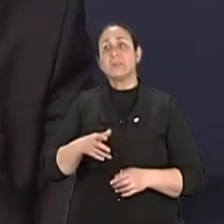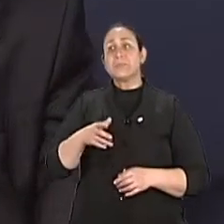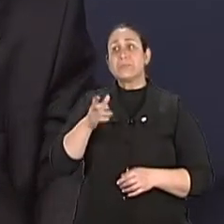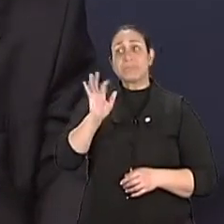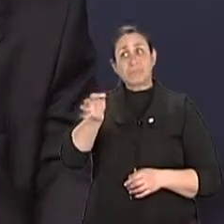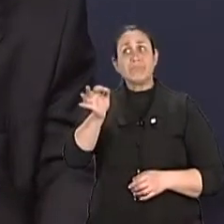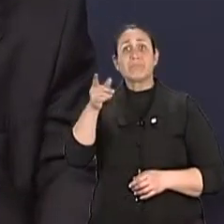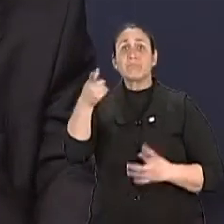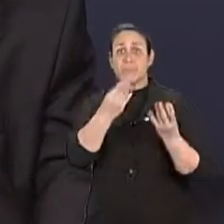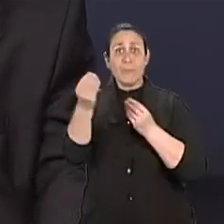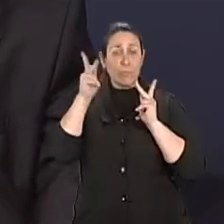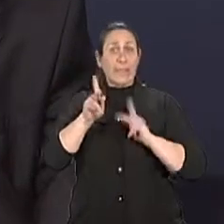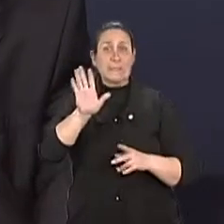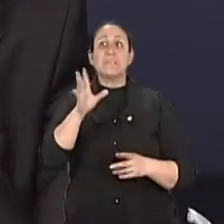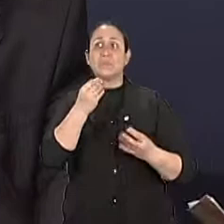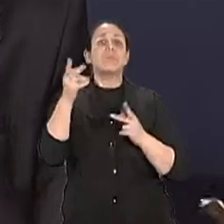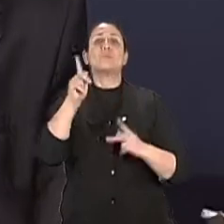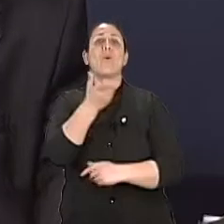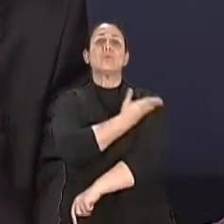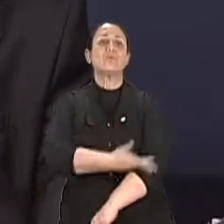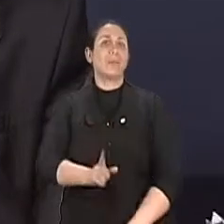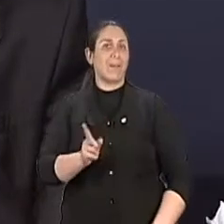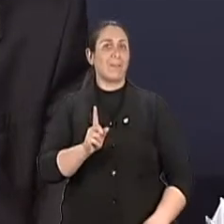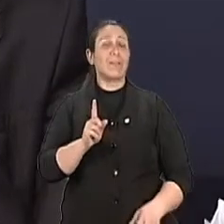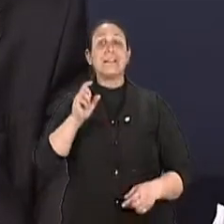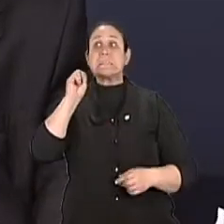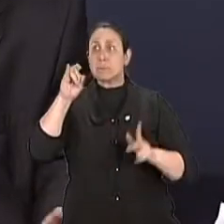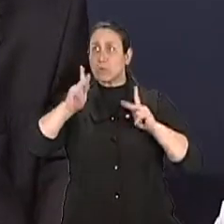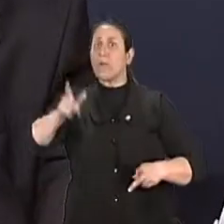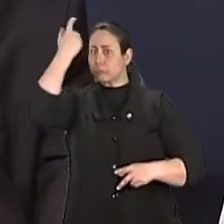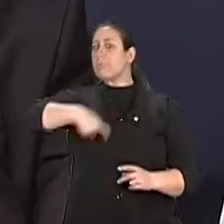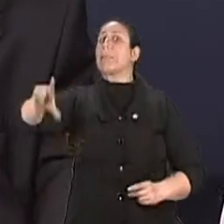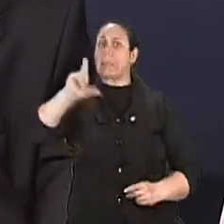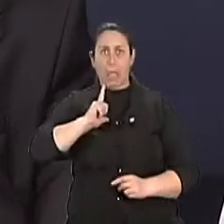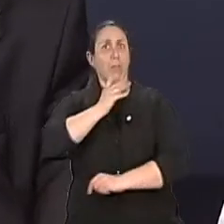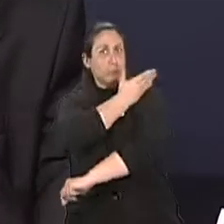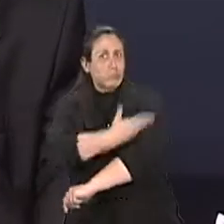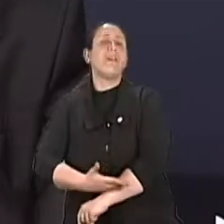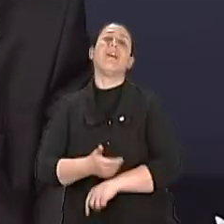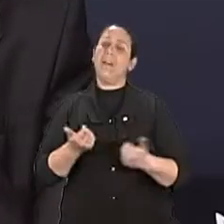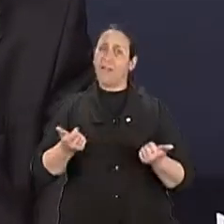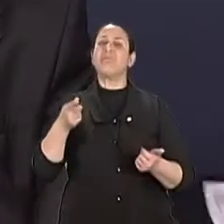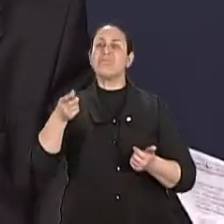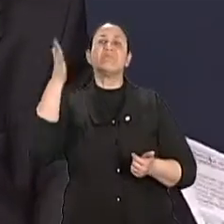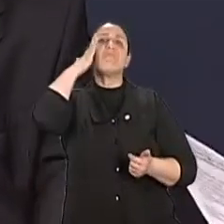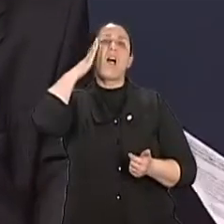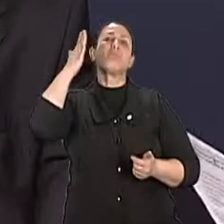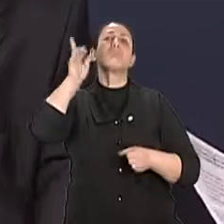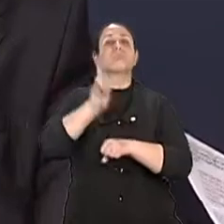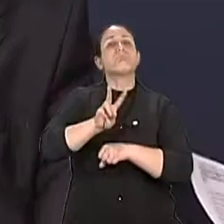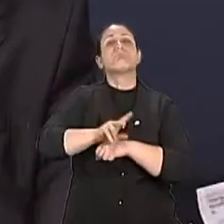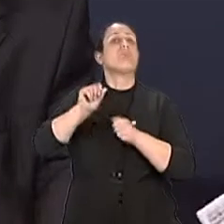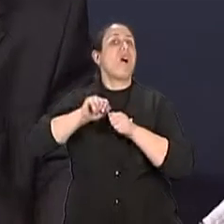pessoa criou esse hábito de vida bem precocemente. Okay. E hoje é o momento assim, que a gente sabe mais disso, se vê